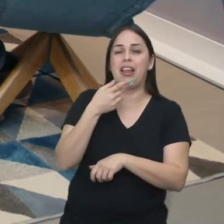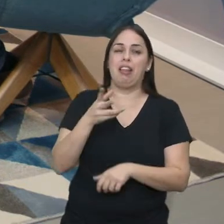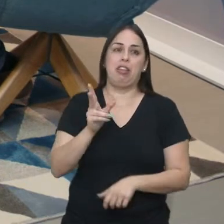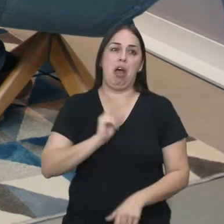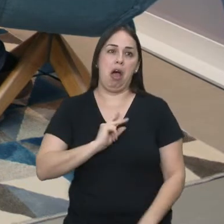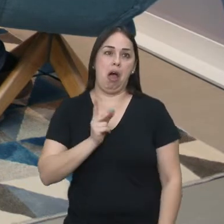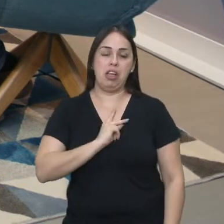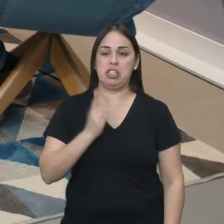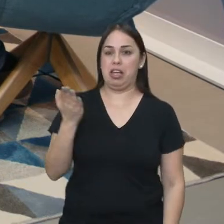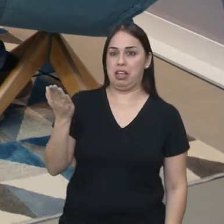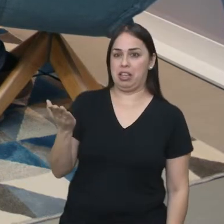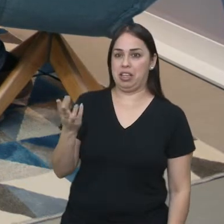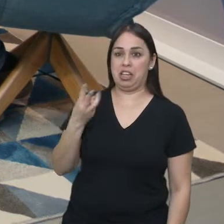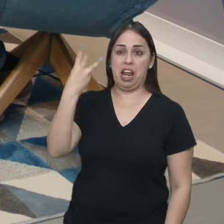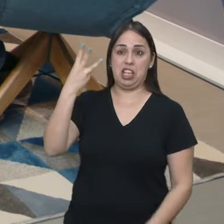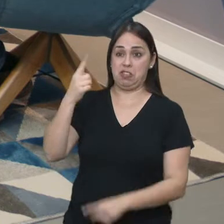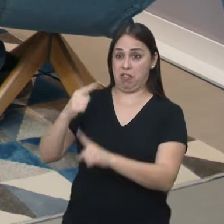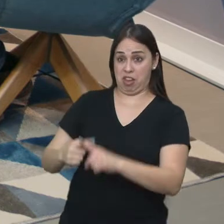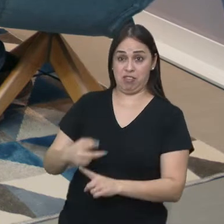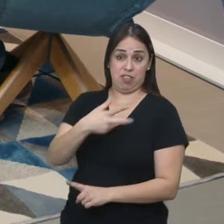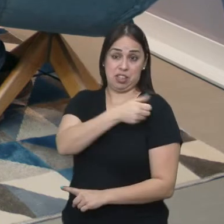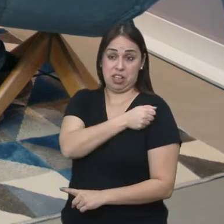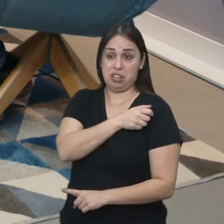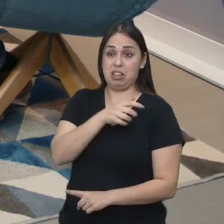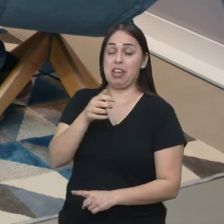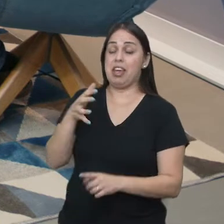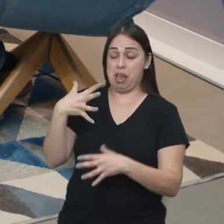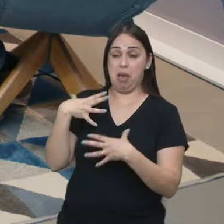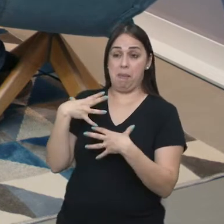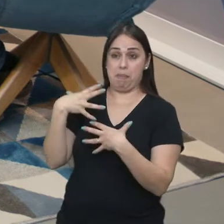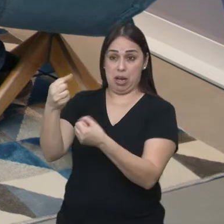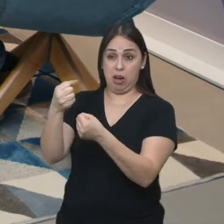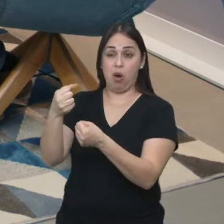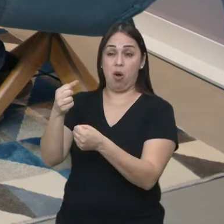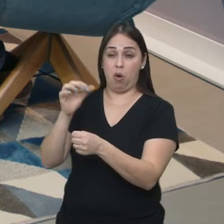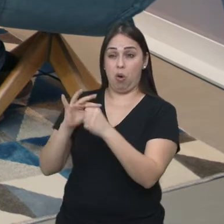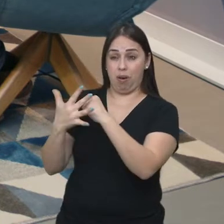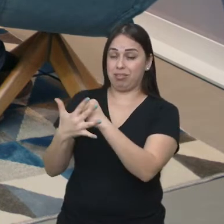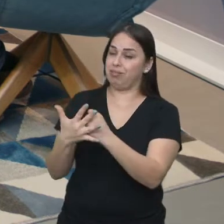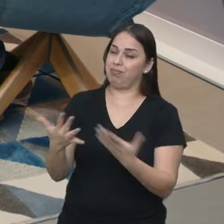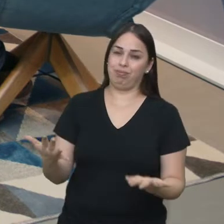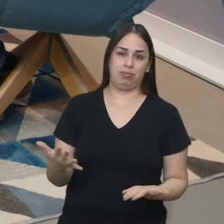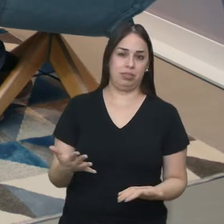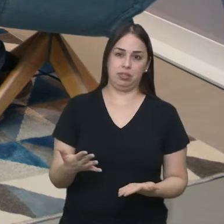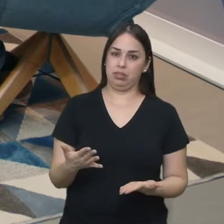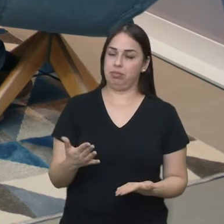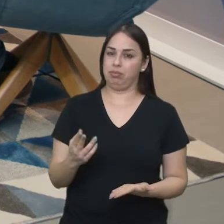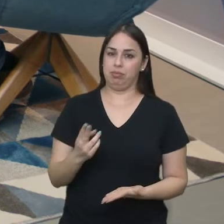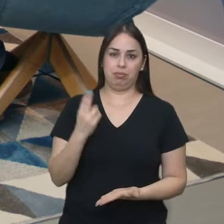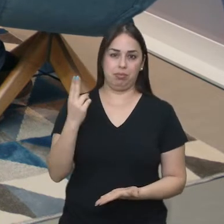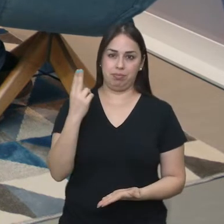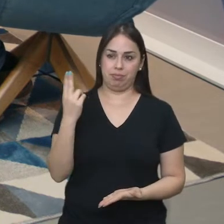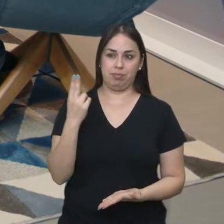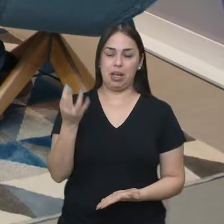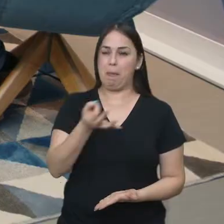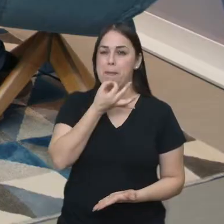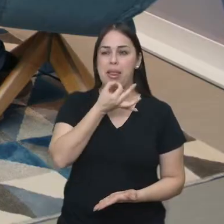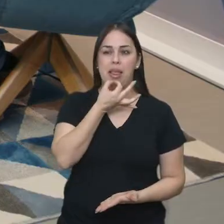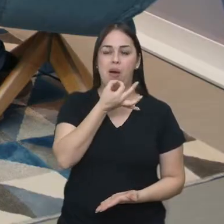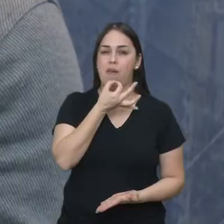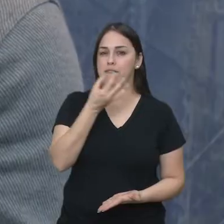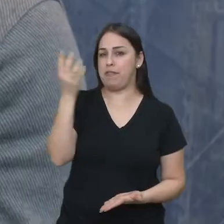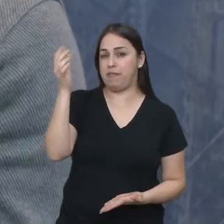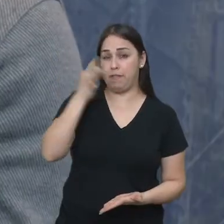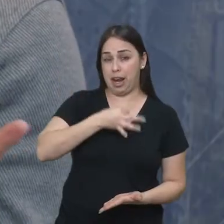nossa, fulano tomou 3 doses de vacina e ainda assim pegou Covid, é um argumento que não se sustenta, porque na hora que